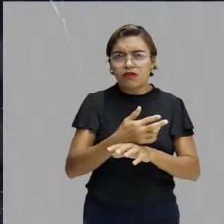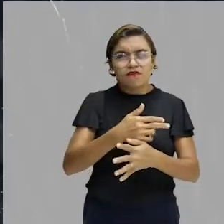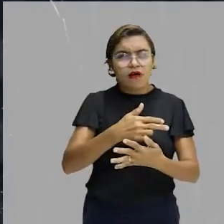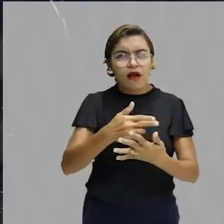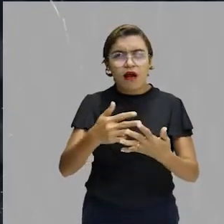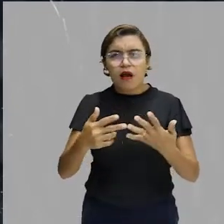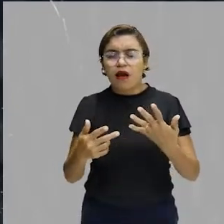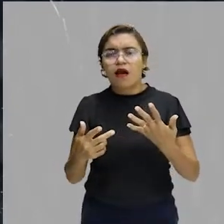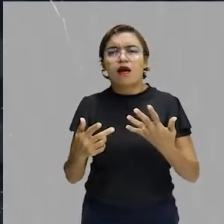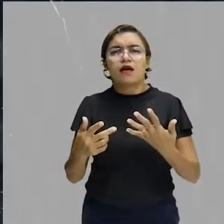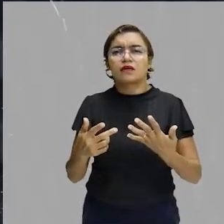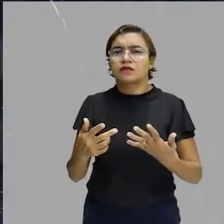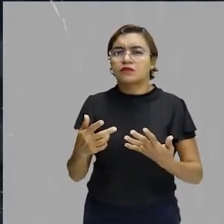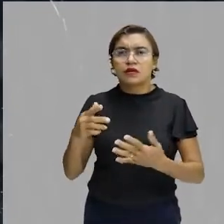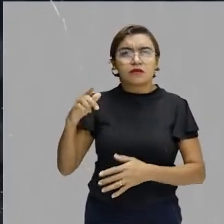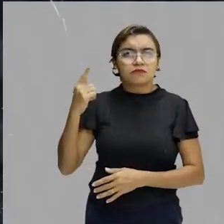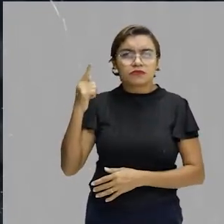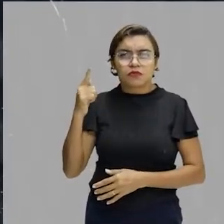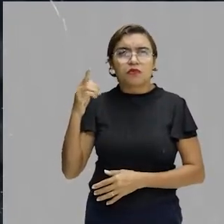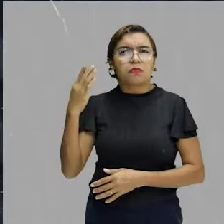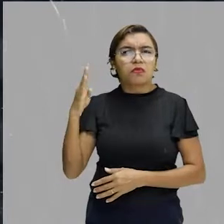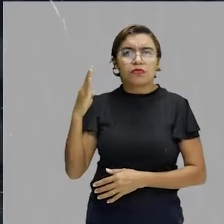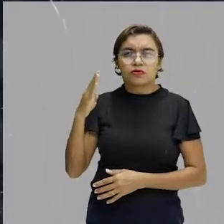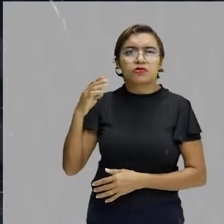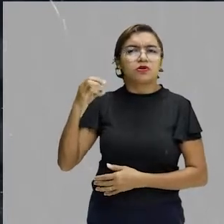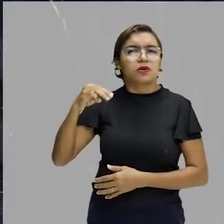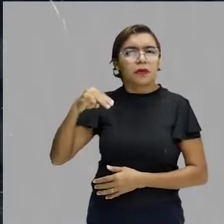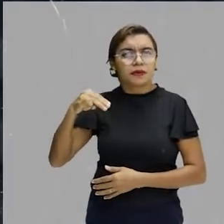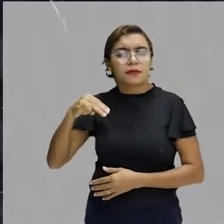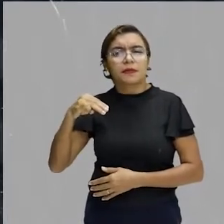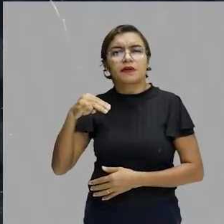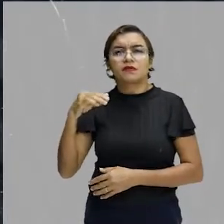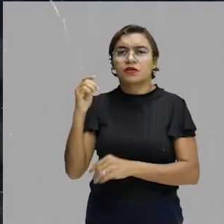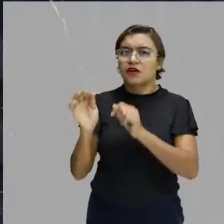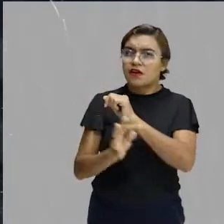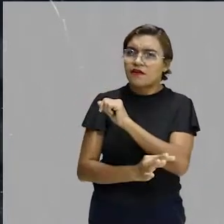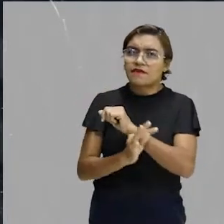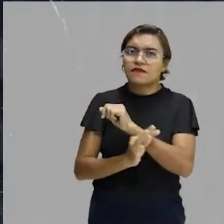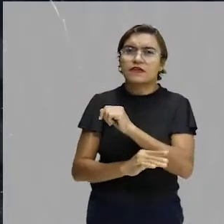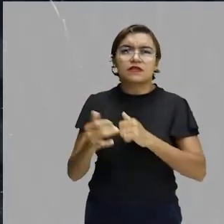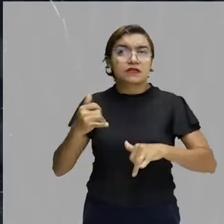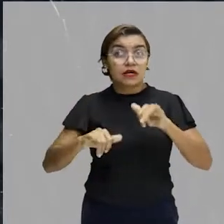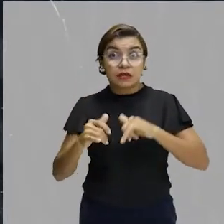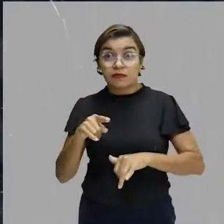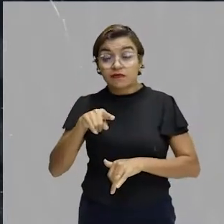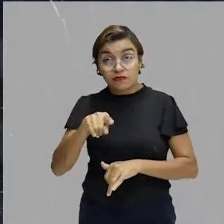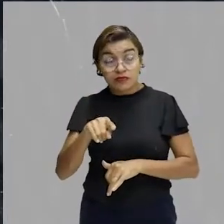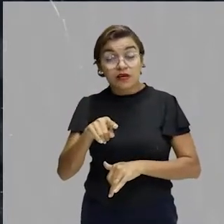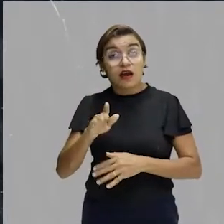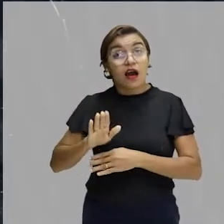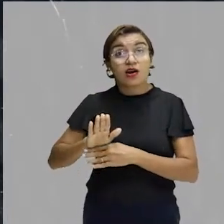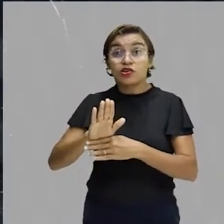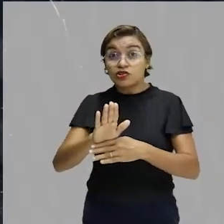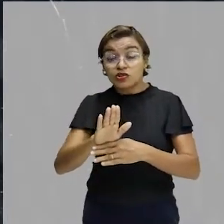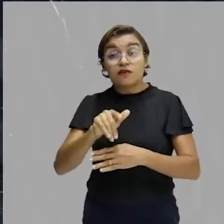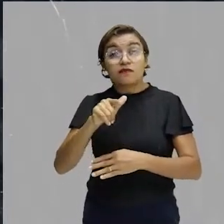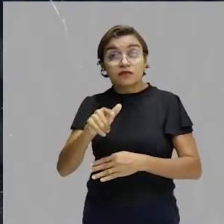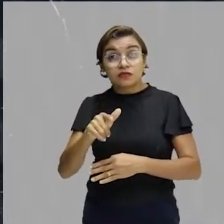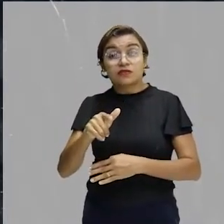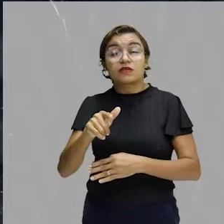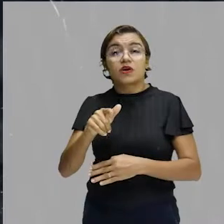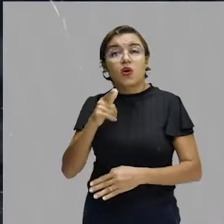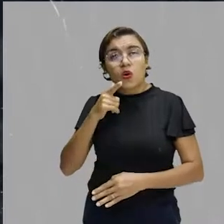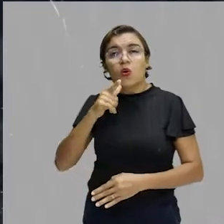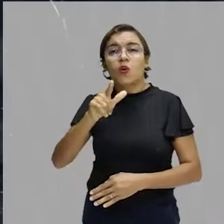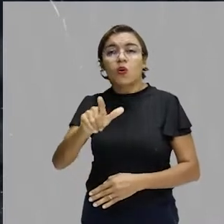biologia, física, química, tudo à tua disposição para que tu alcance teu objetivo. Porque lembra, o teu sucesso é